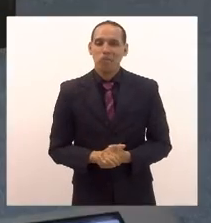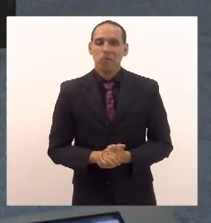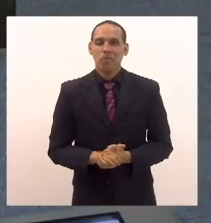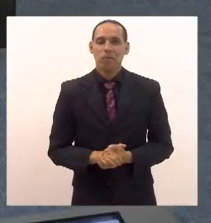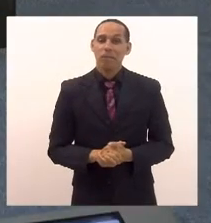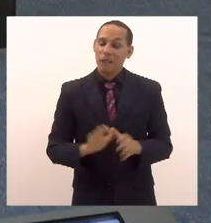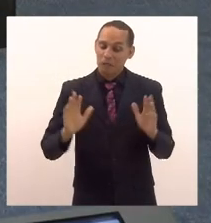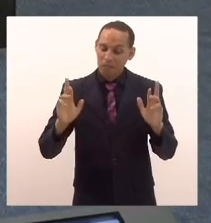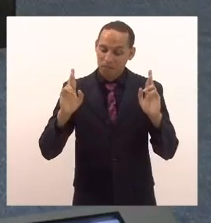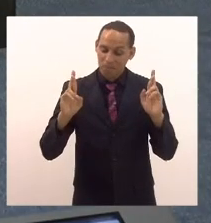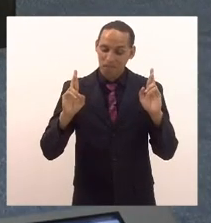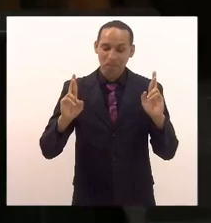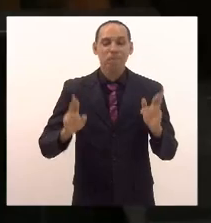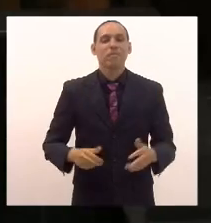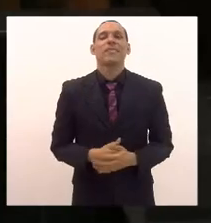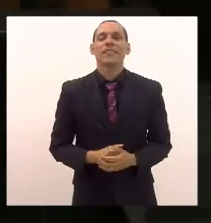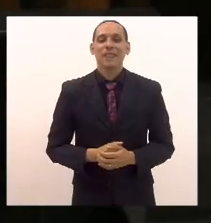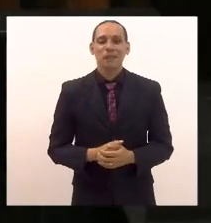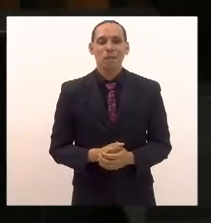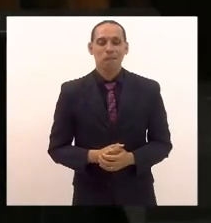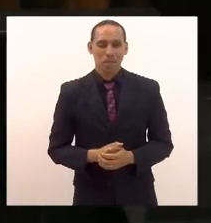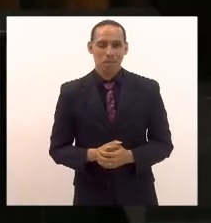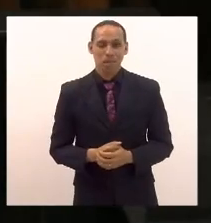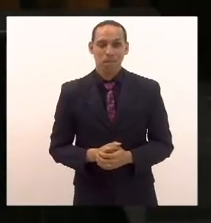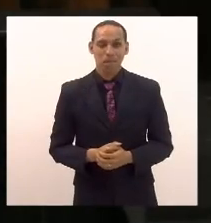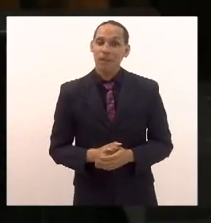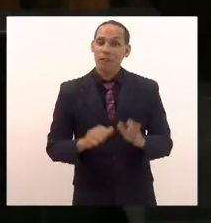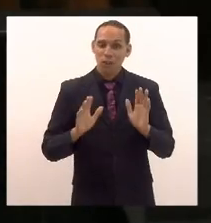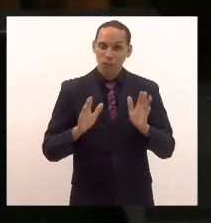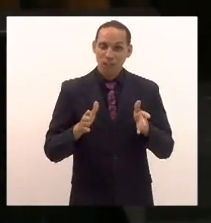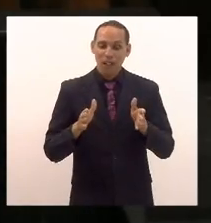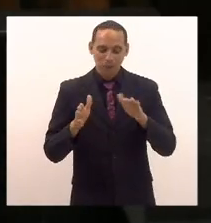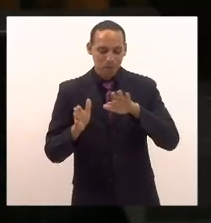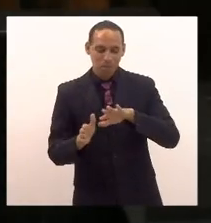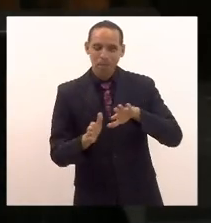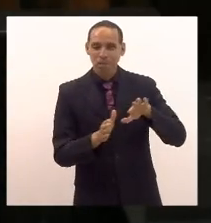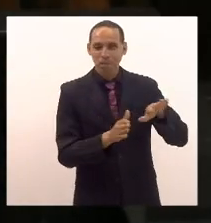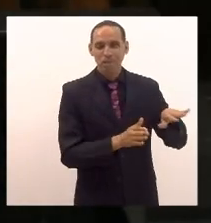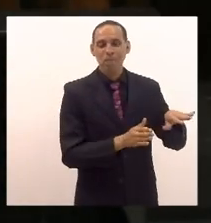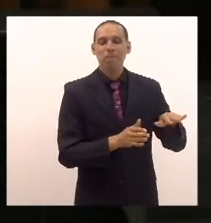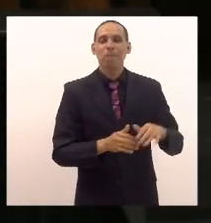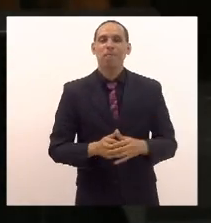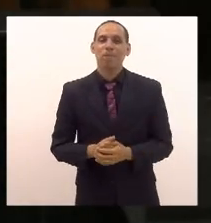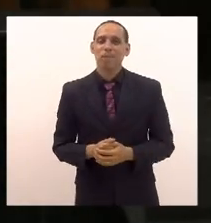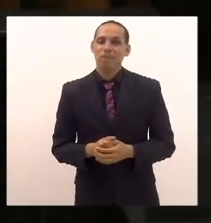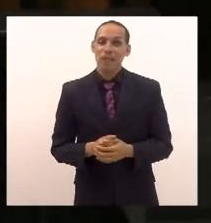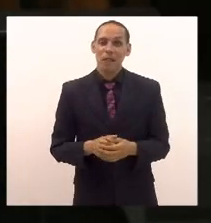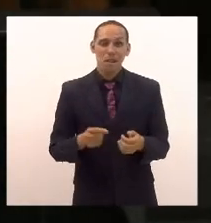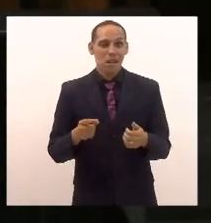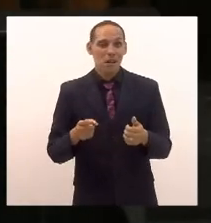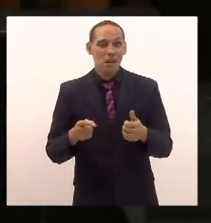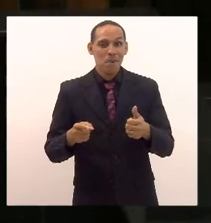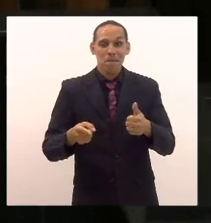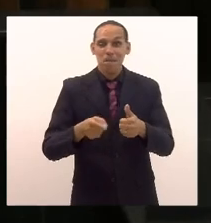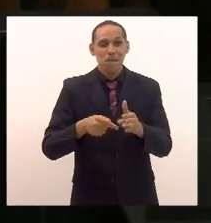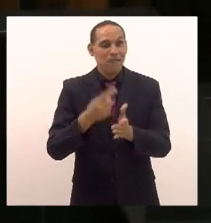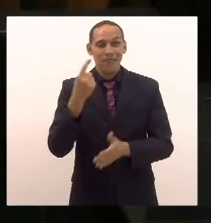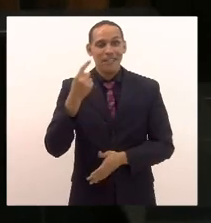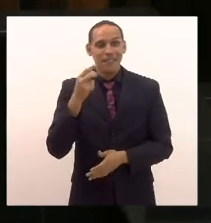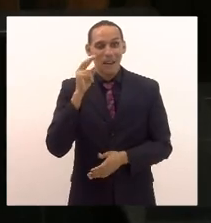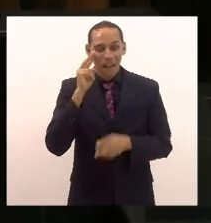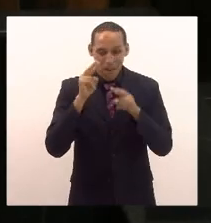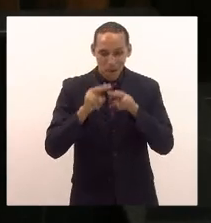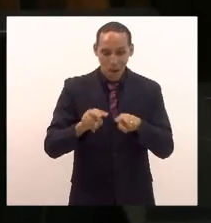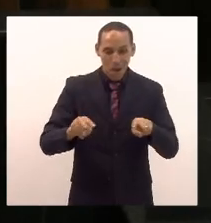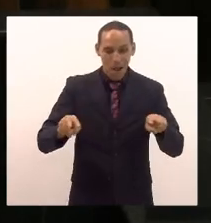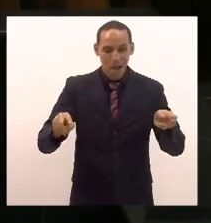espero feita a observação porque a primeira vez que nós vamos ter um plenário